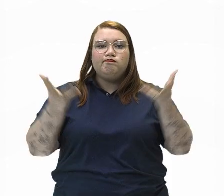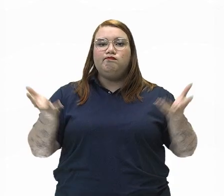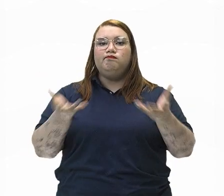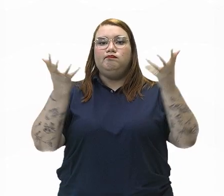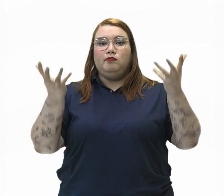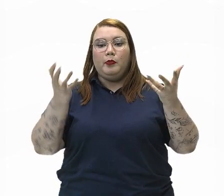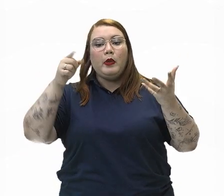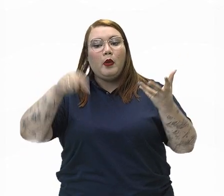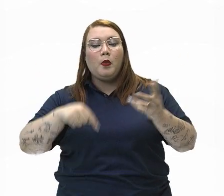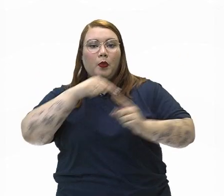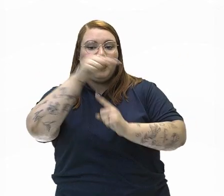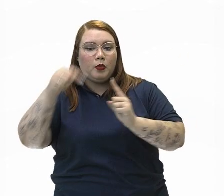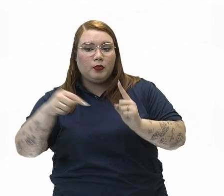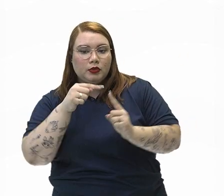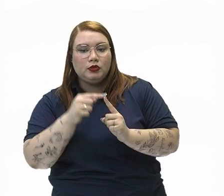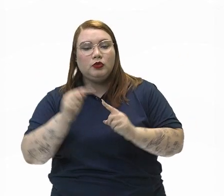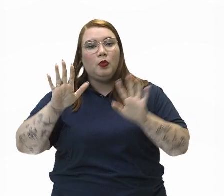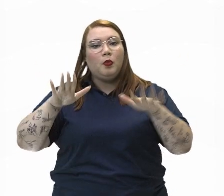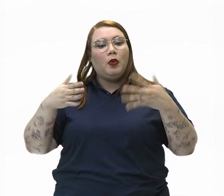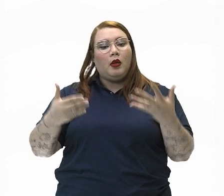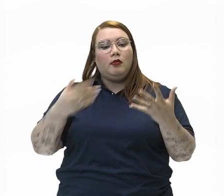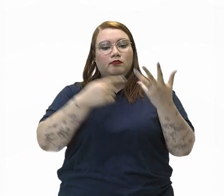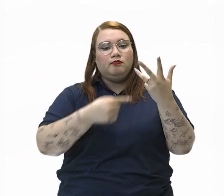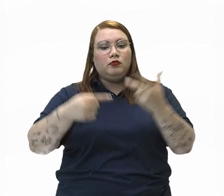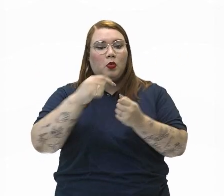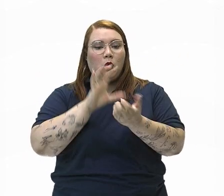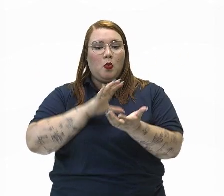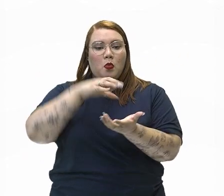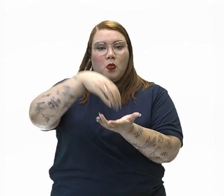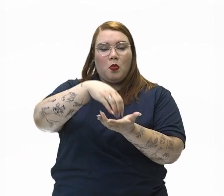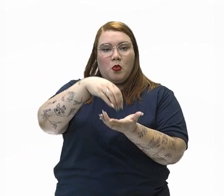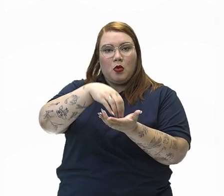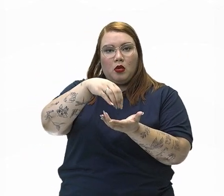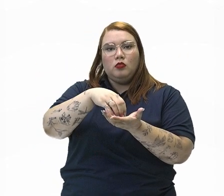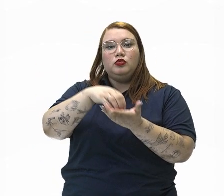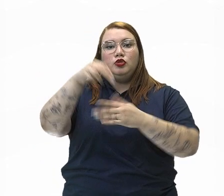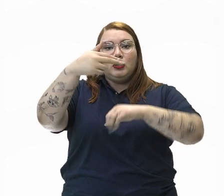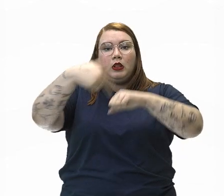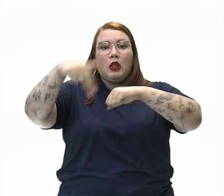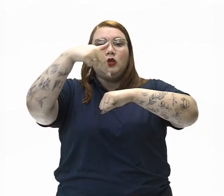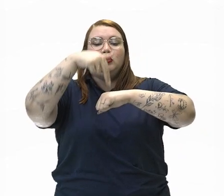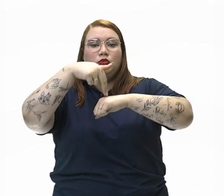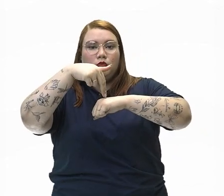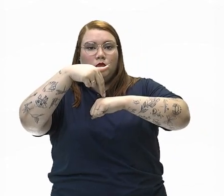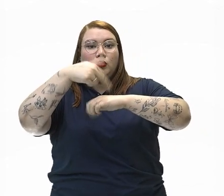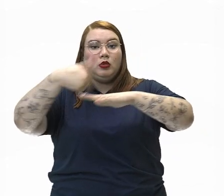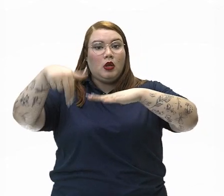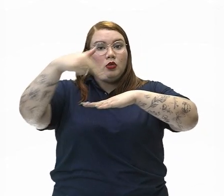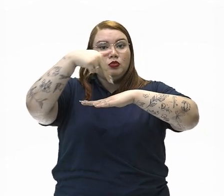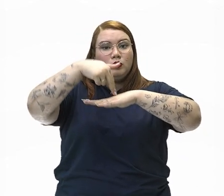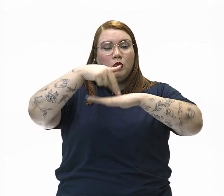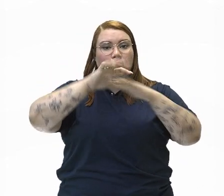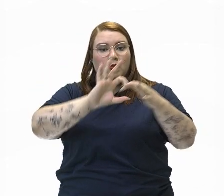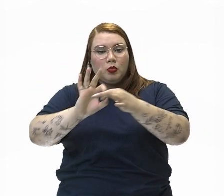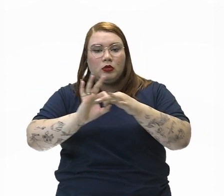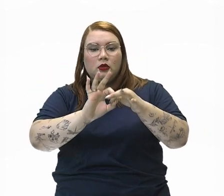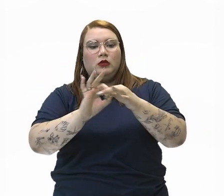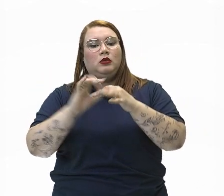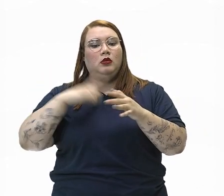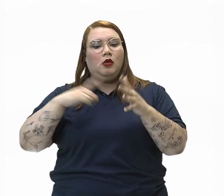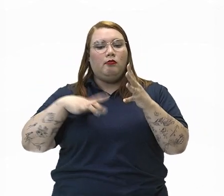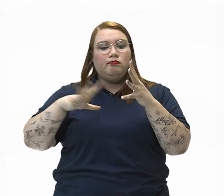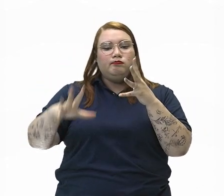os objetivos para os quais as Nações Unidas estão contribuindo a fim de que